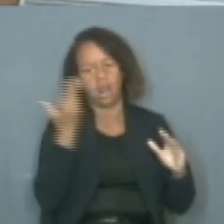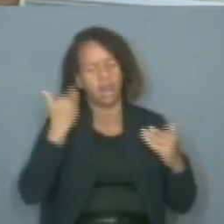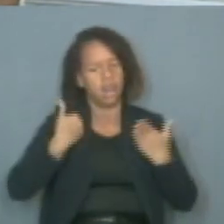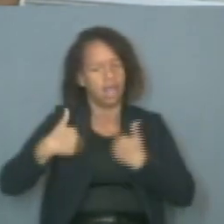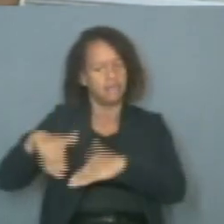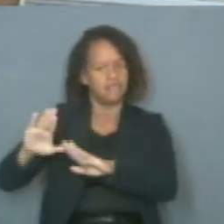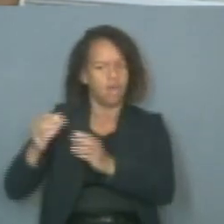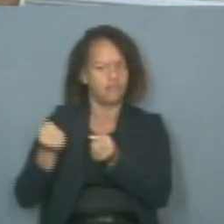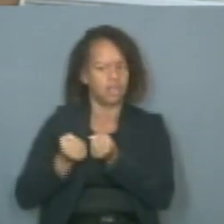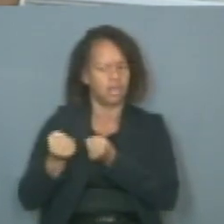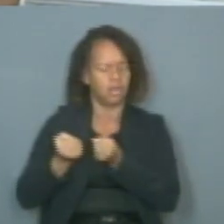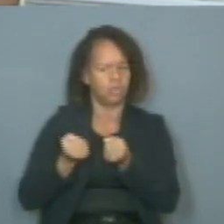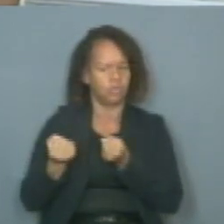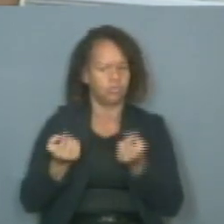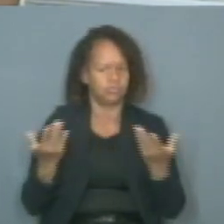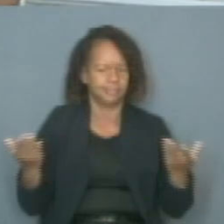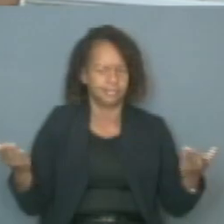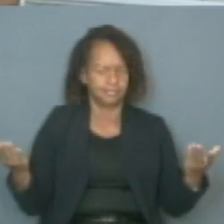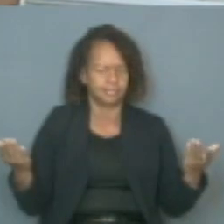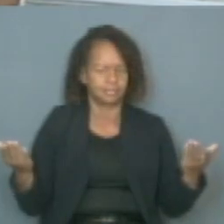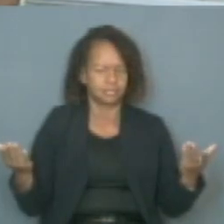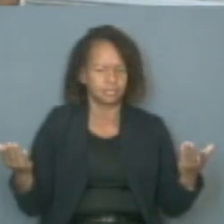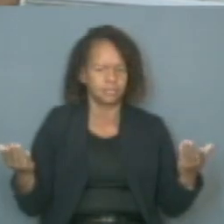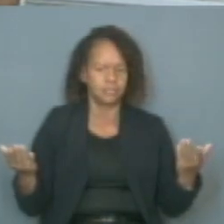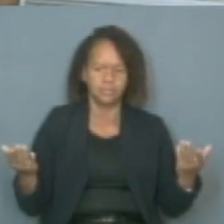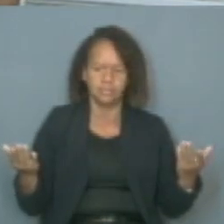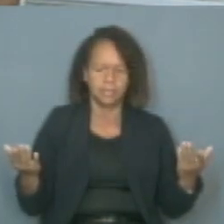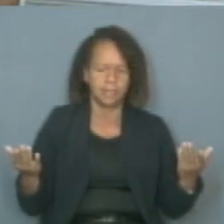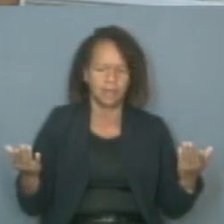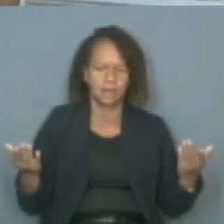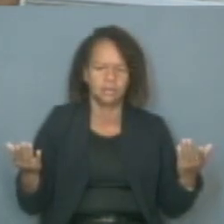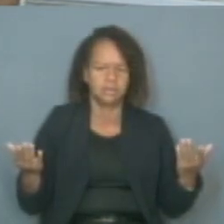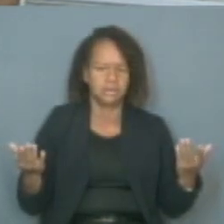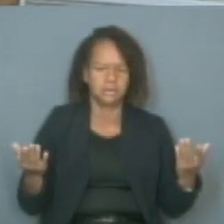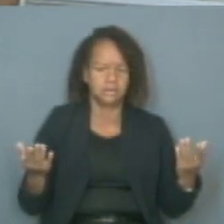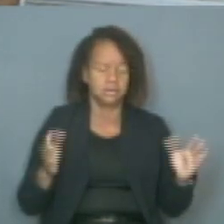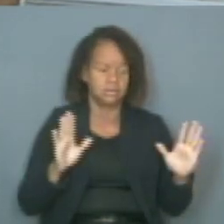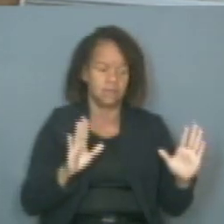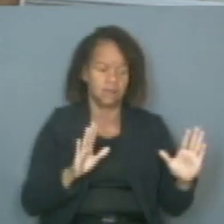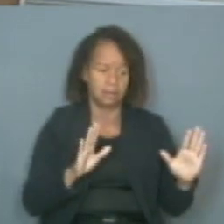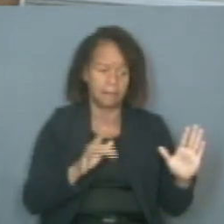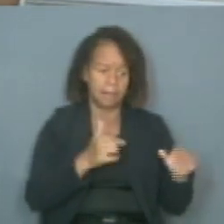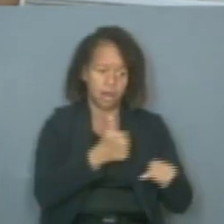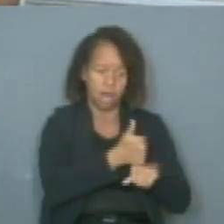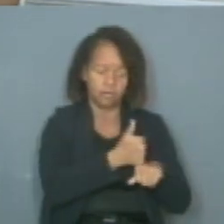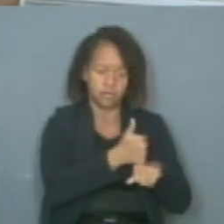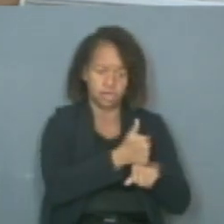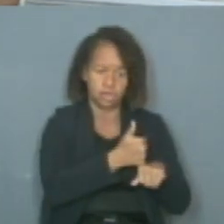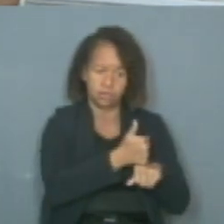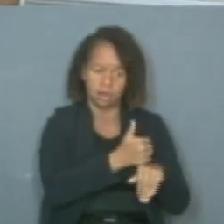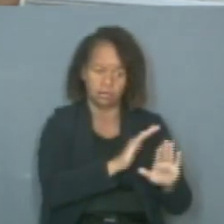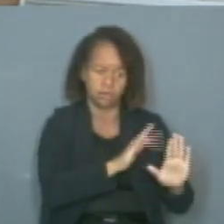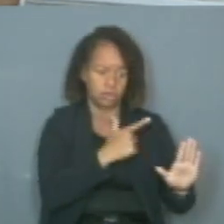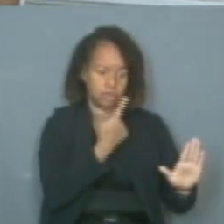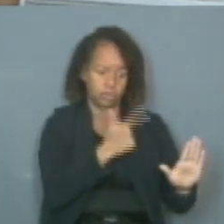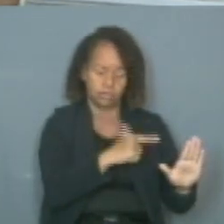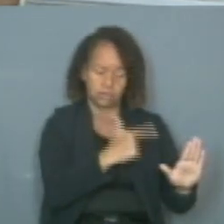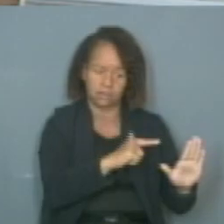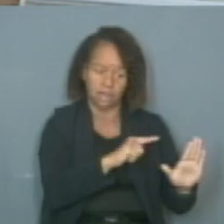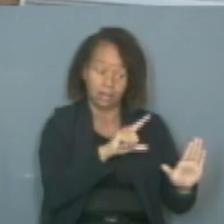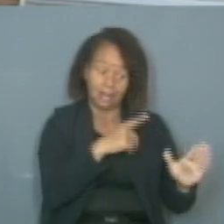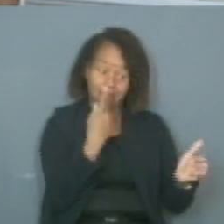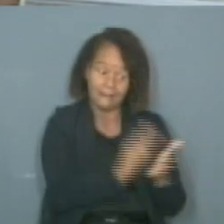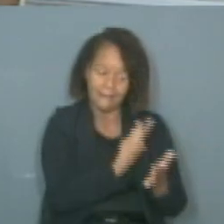veículo, e de forma completamente antiprofissional, arbitrária e